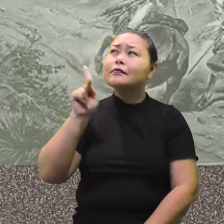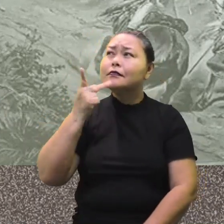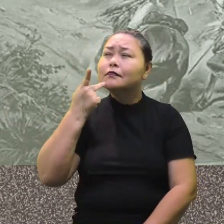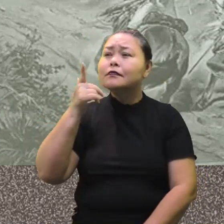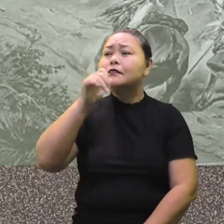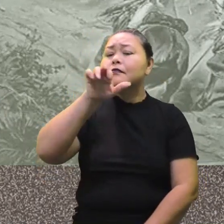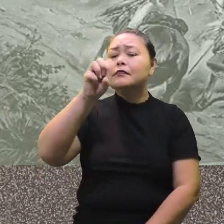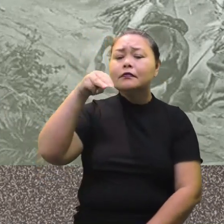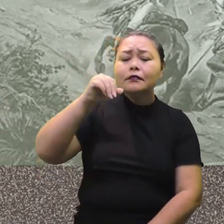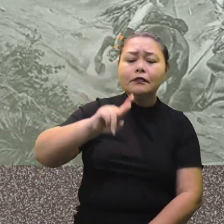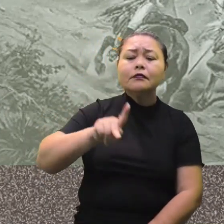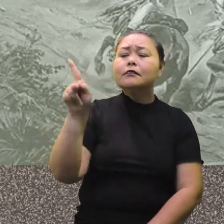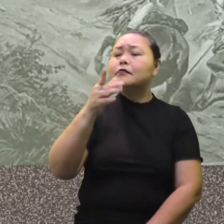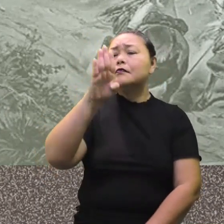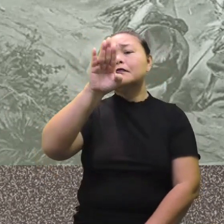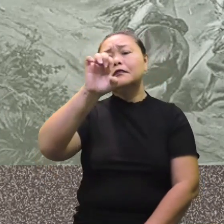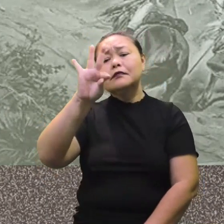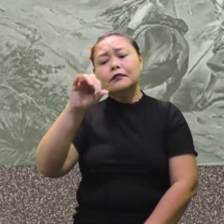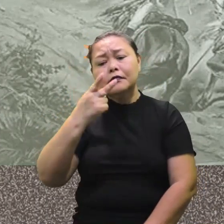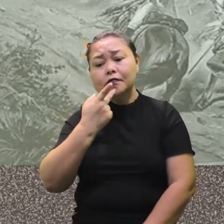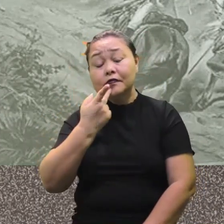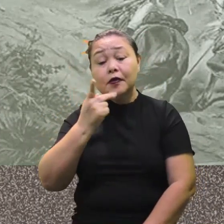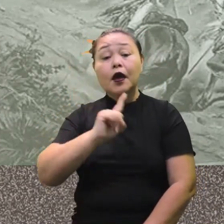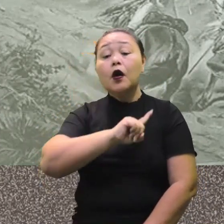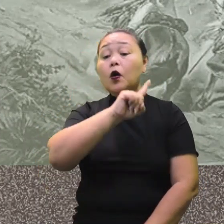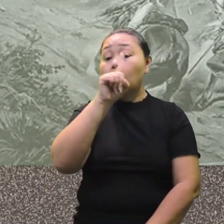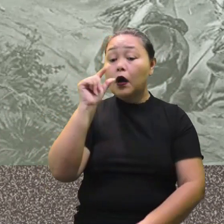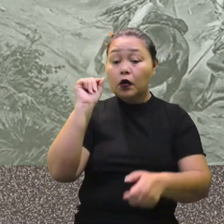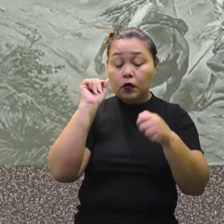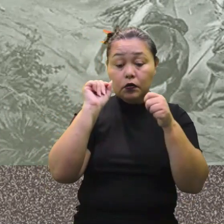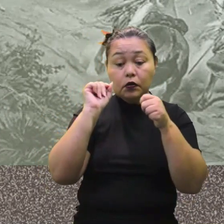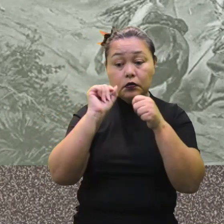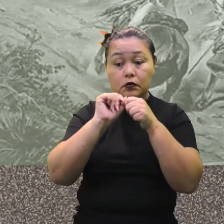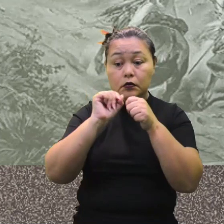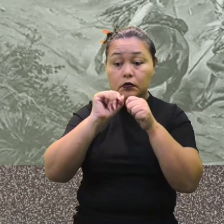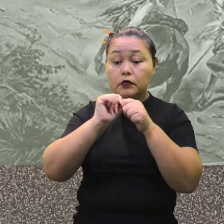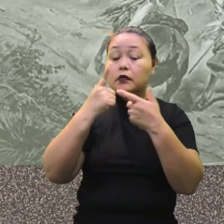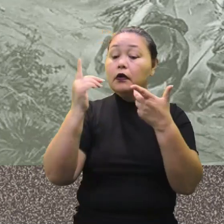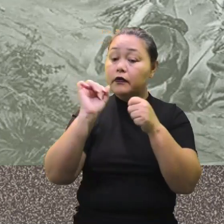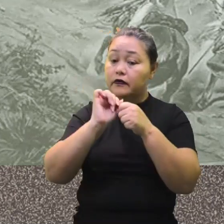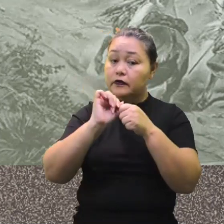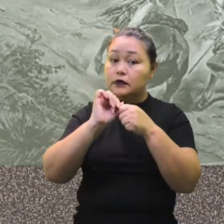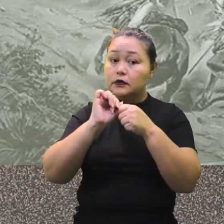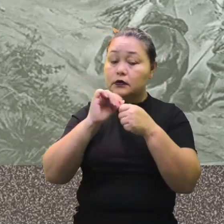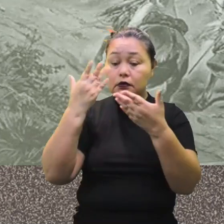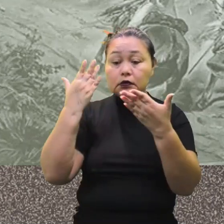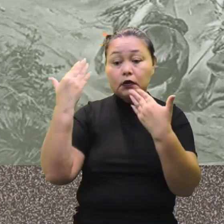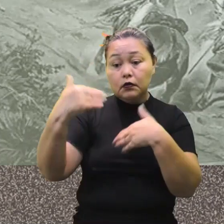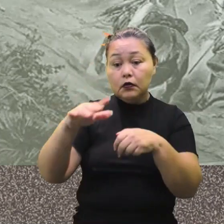falou, aquilo que o professor Beto falou. Quando você for fazer a aula de Ciências Humanas, vocês vão